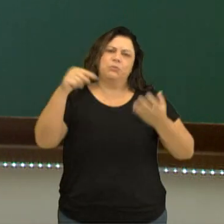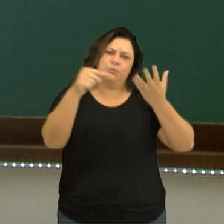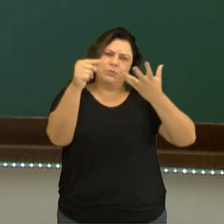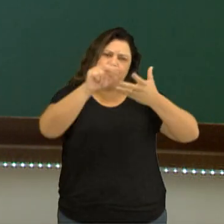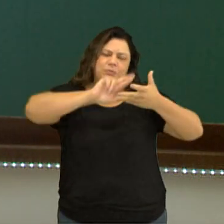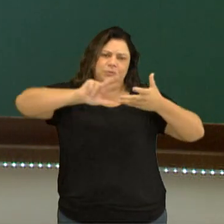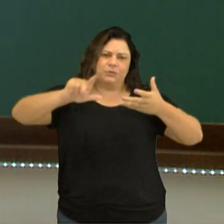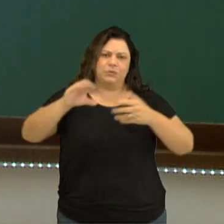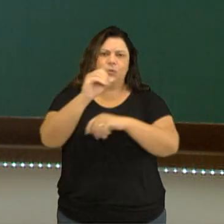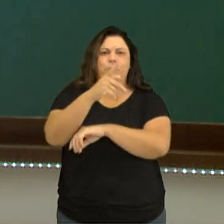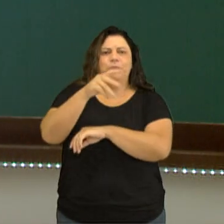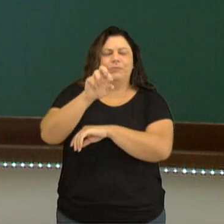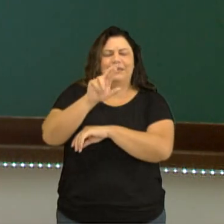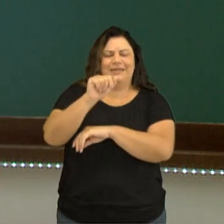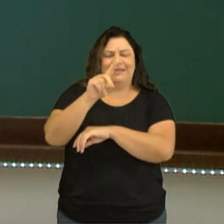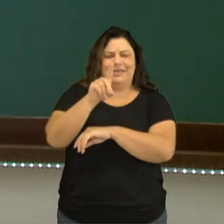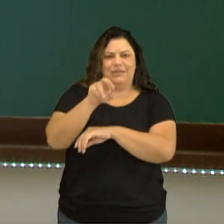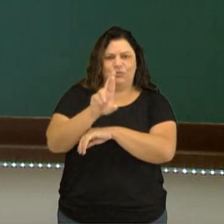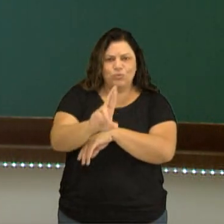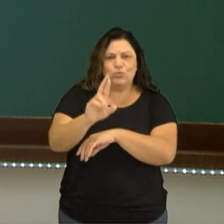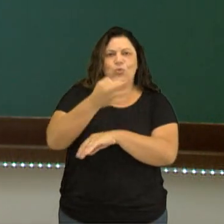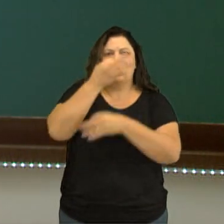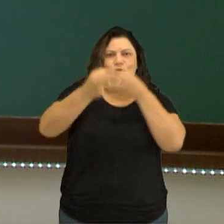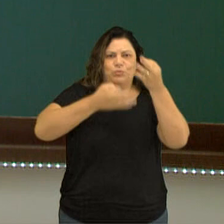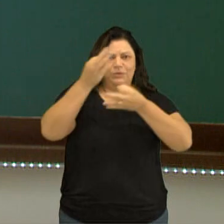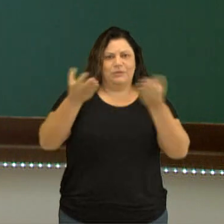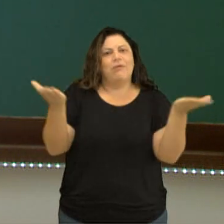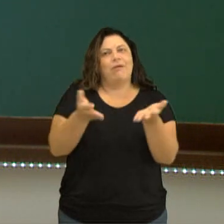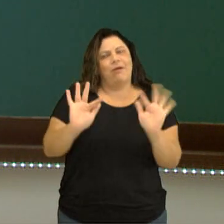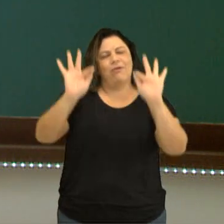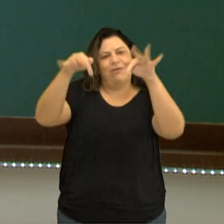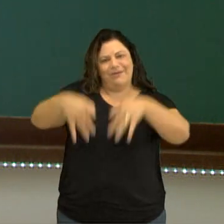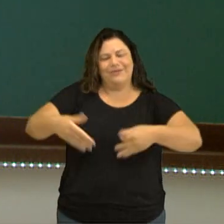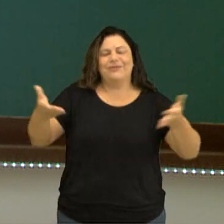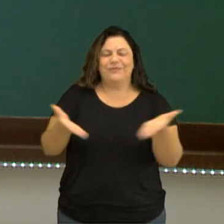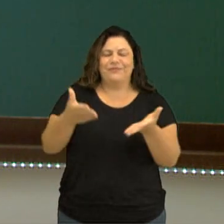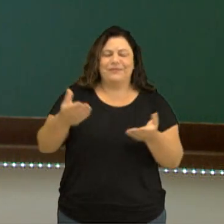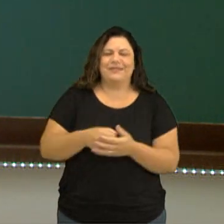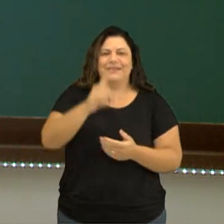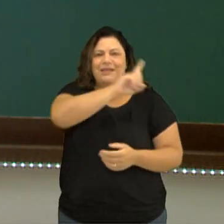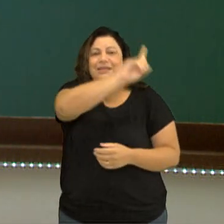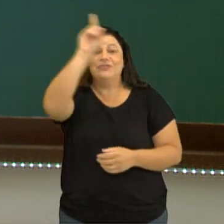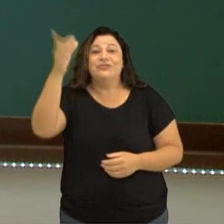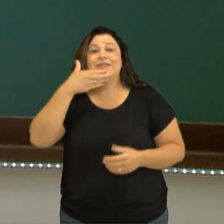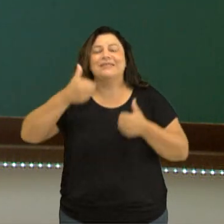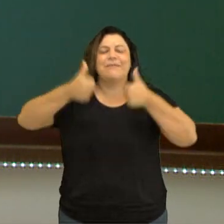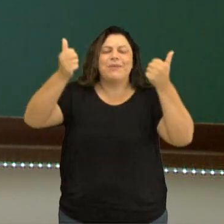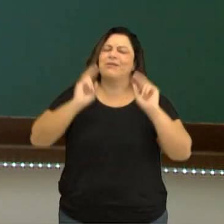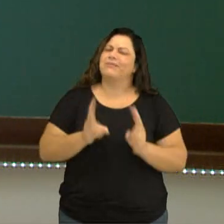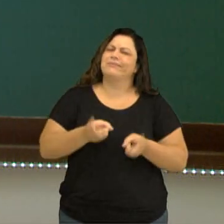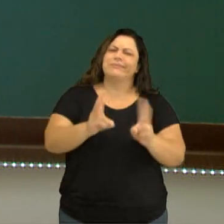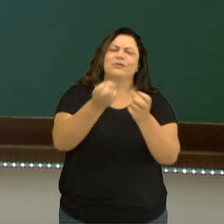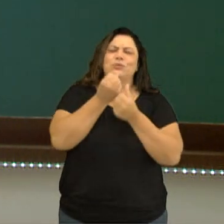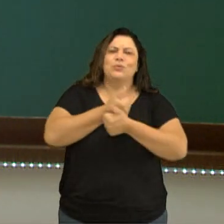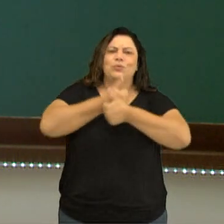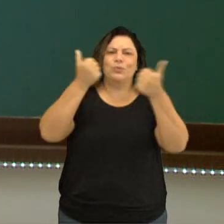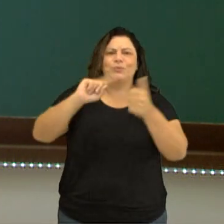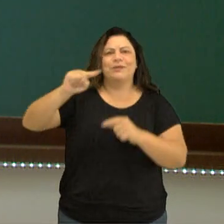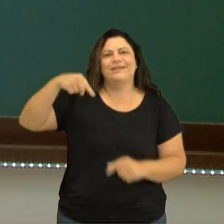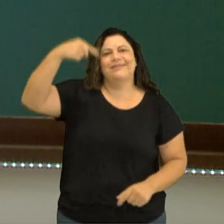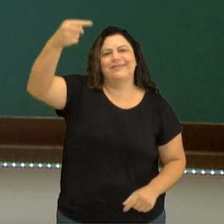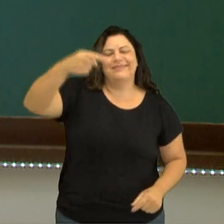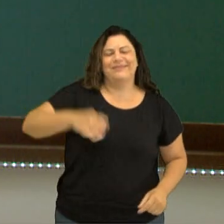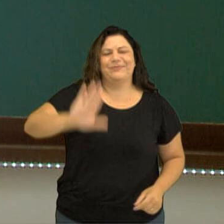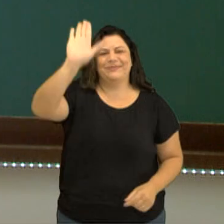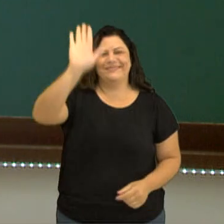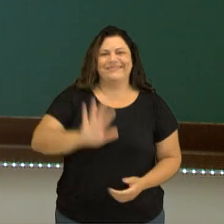argumentativos. Agora sim, estamos no fim. Desejo a você dias melhores, continue bem e até a próxima!